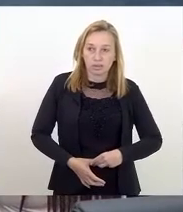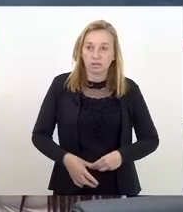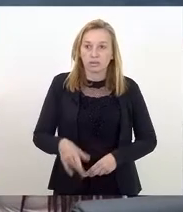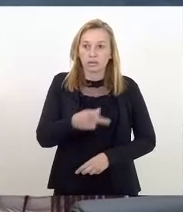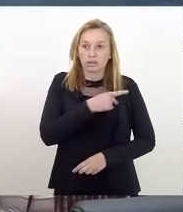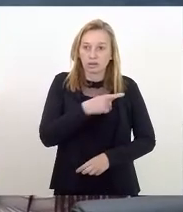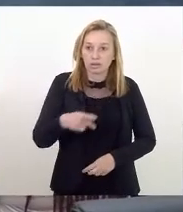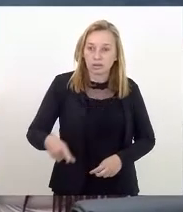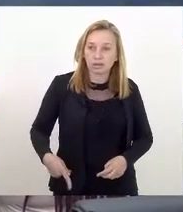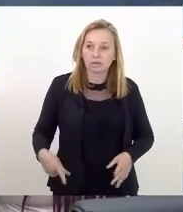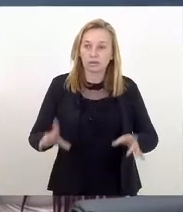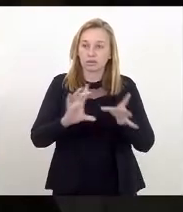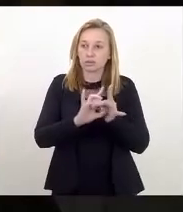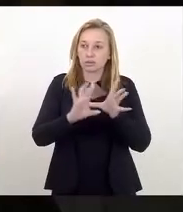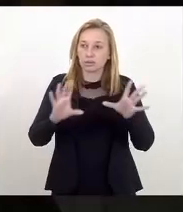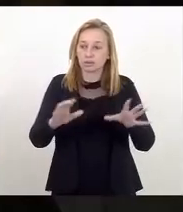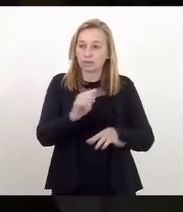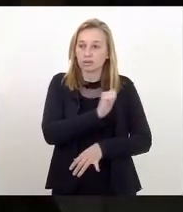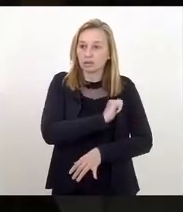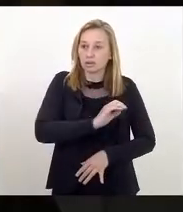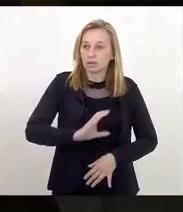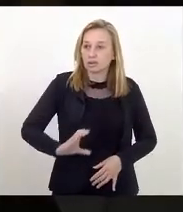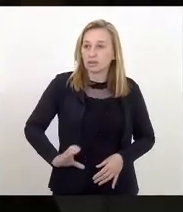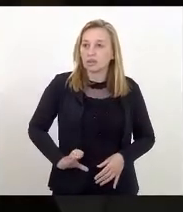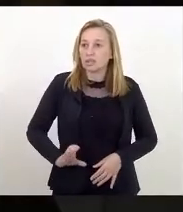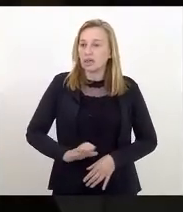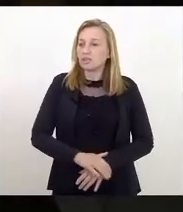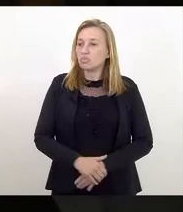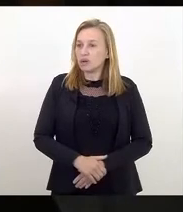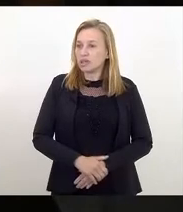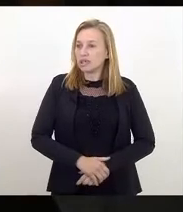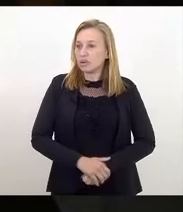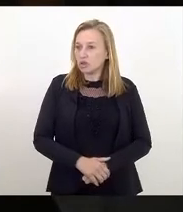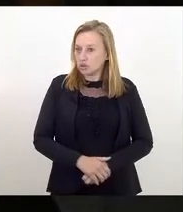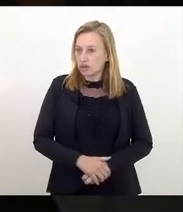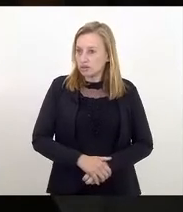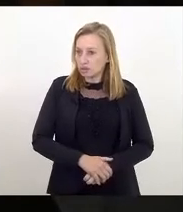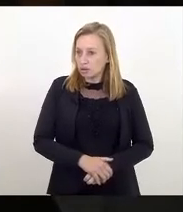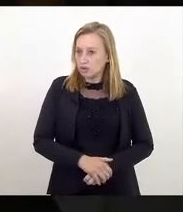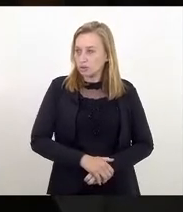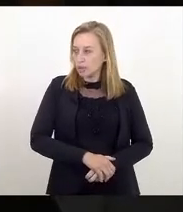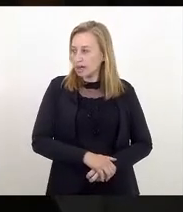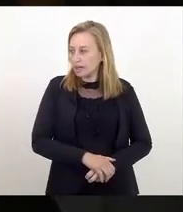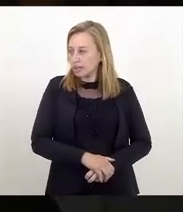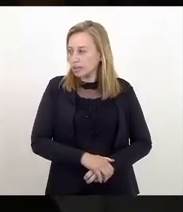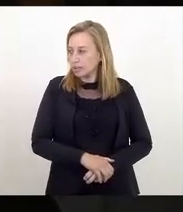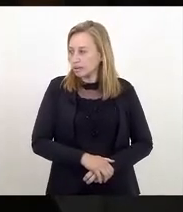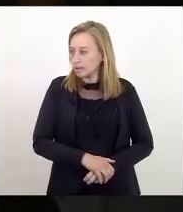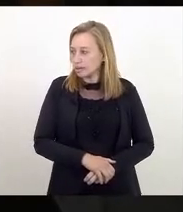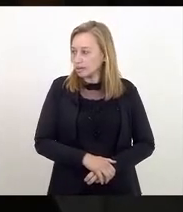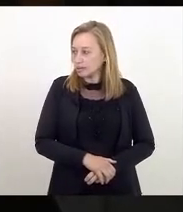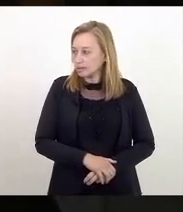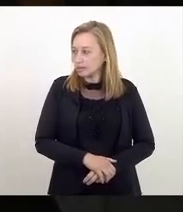Presidente democrático André Siciliano, grande defensor